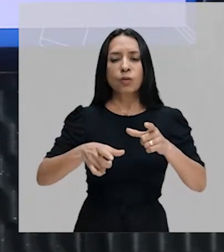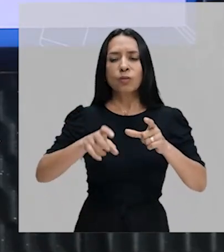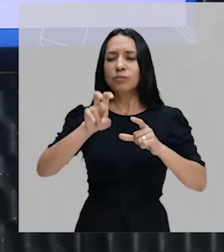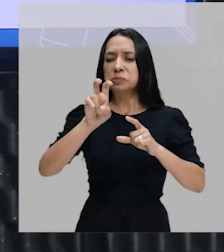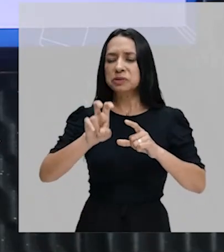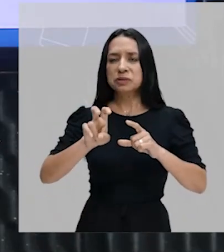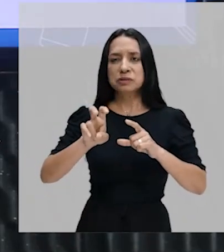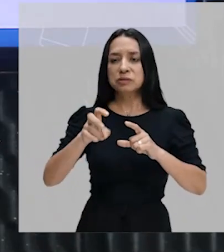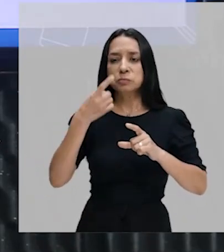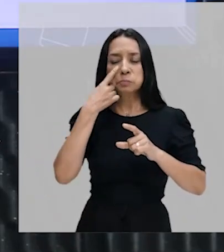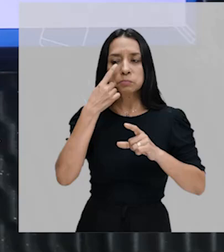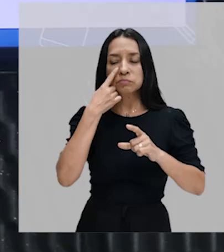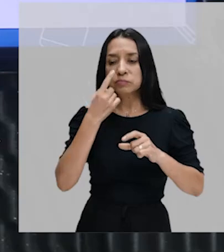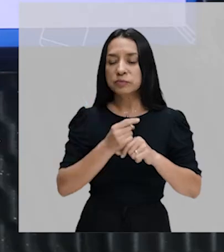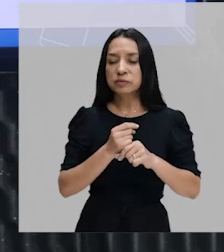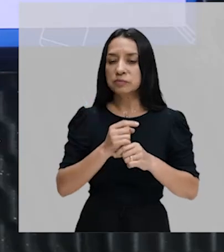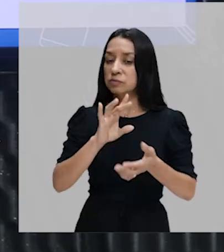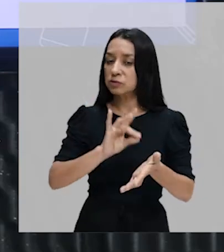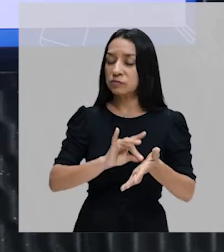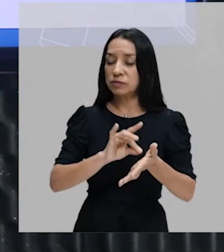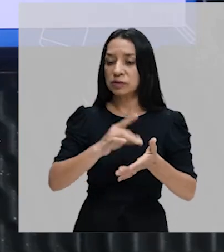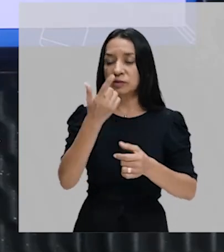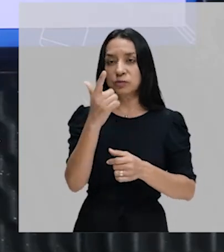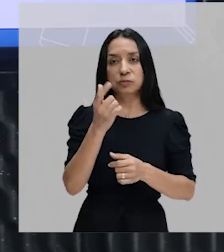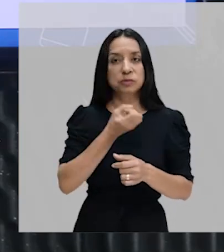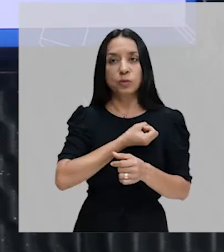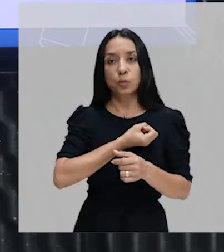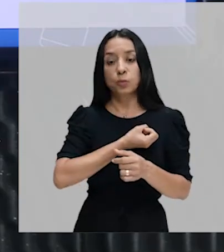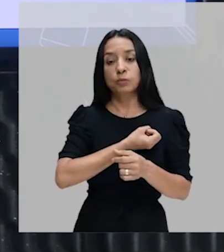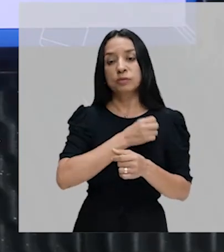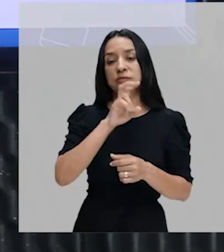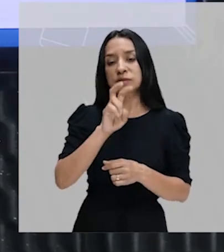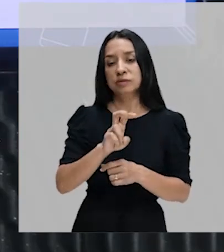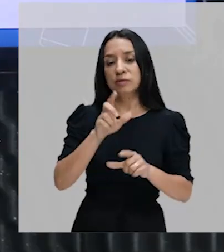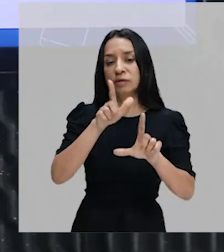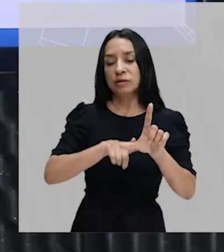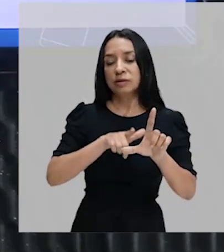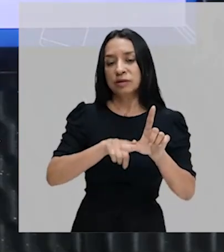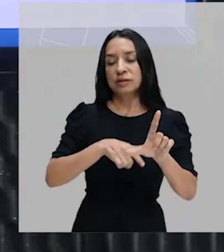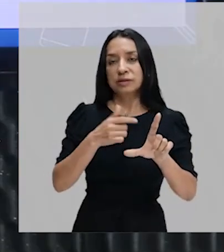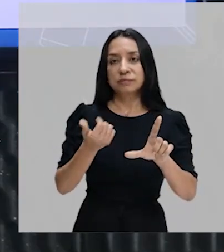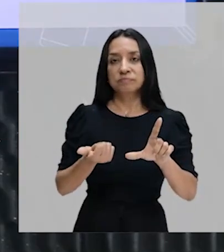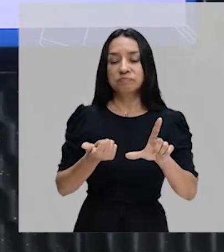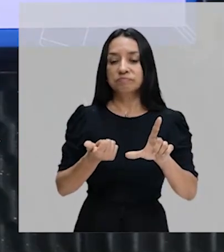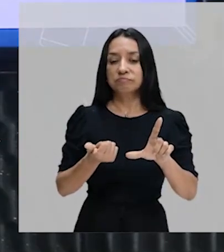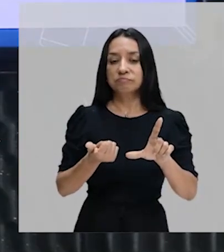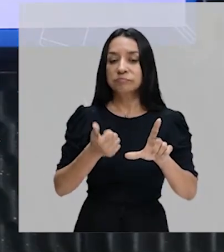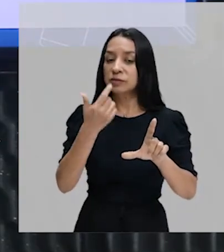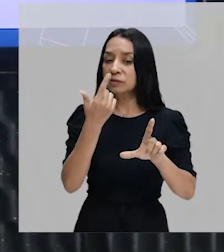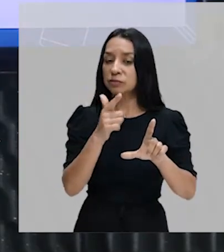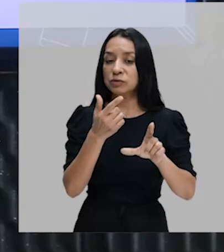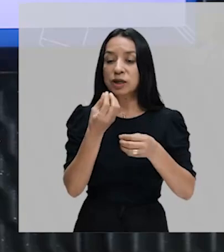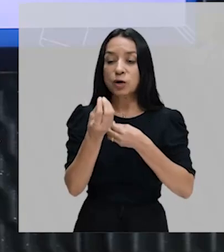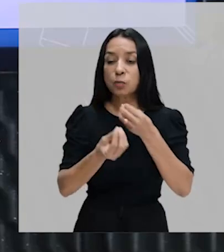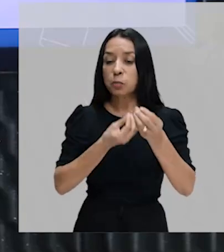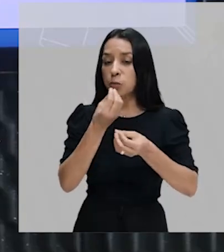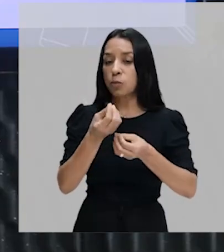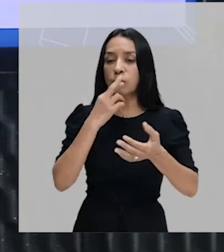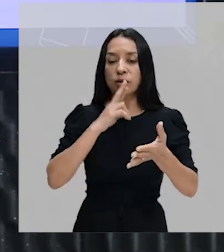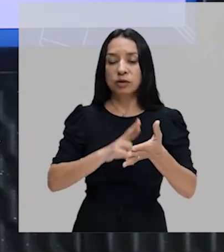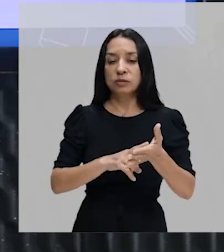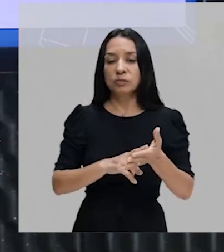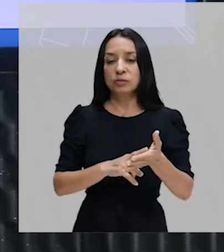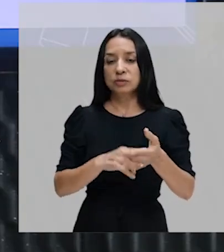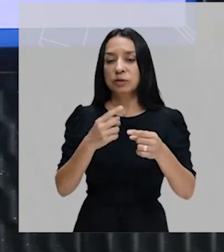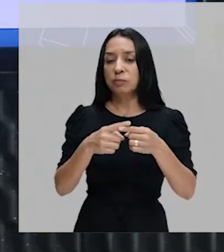eu não estou enxergando? De fato, não tem esse número 5. Então, essa letra aqui não tem a menor condição de ser, né? Porque esse